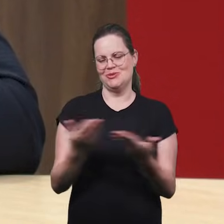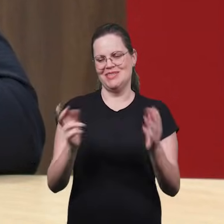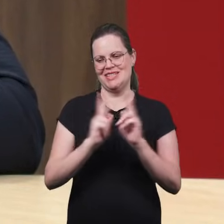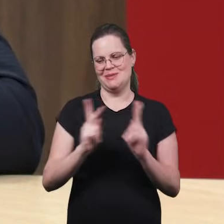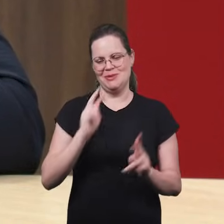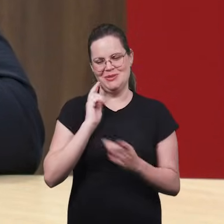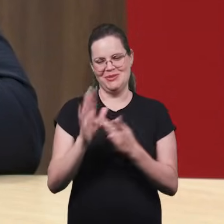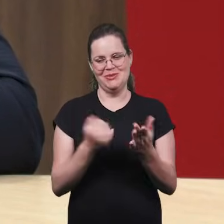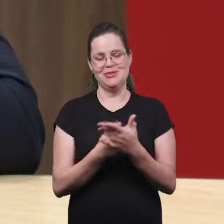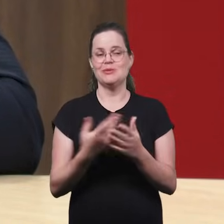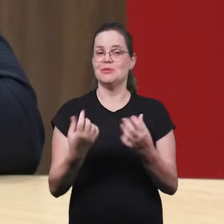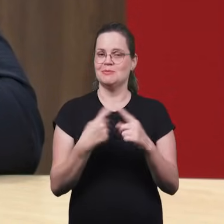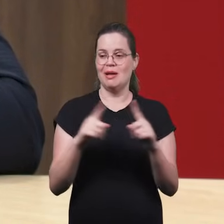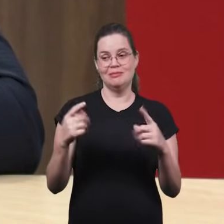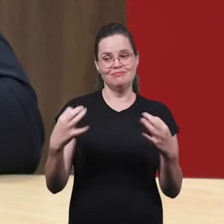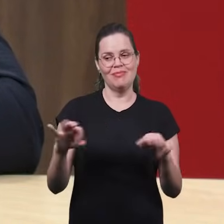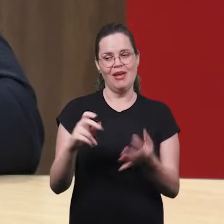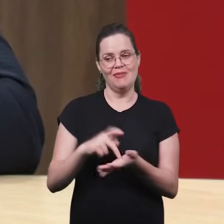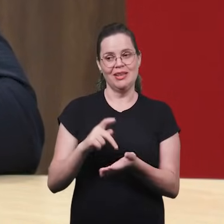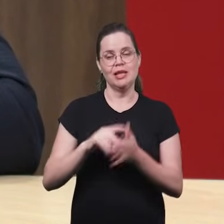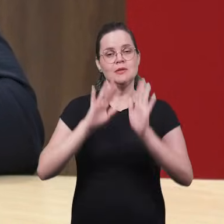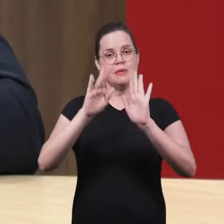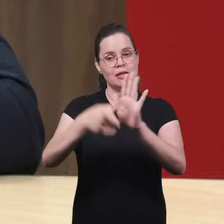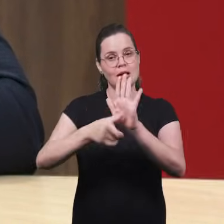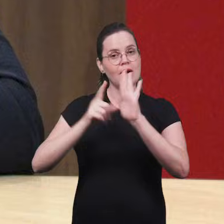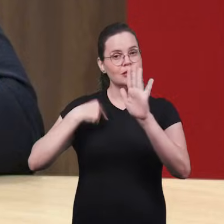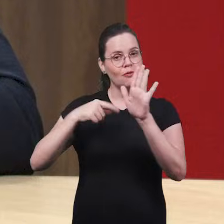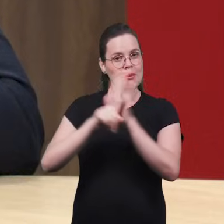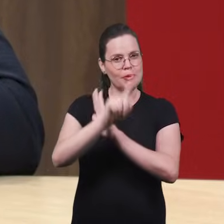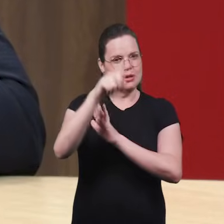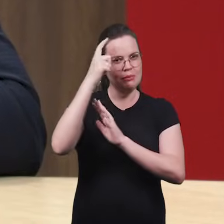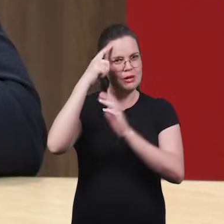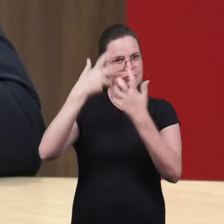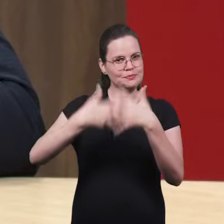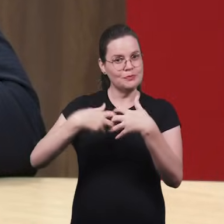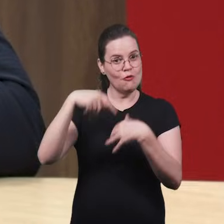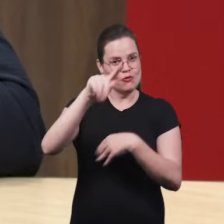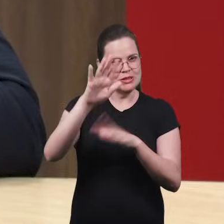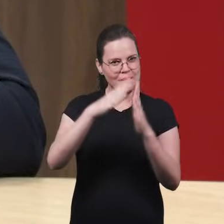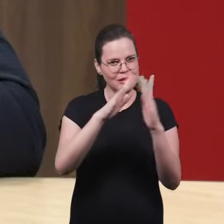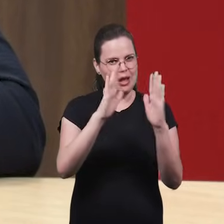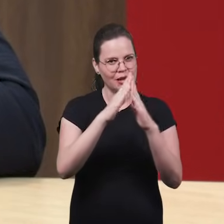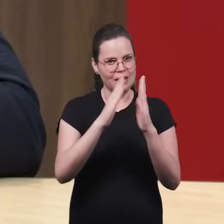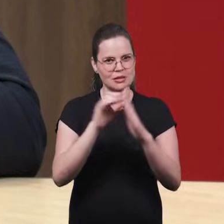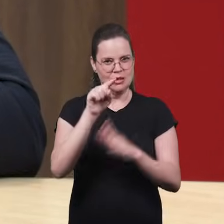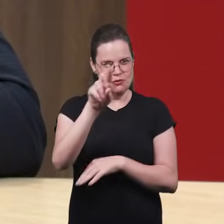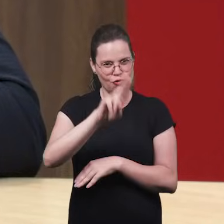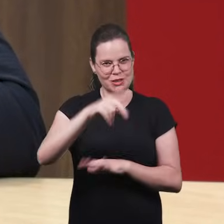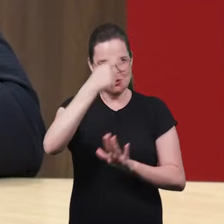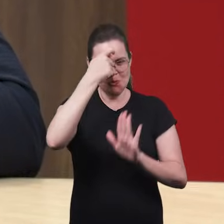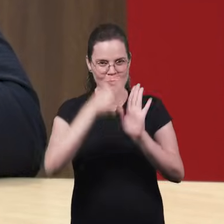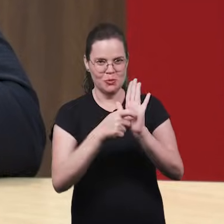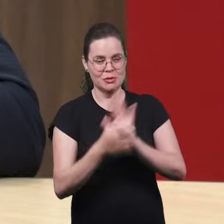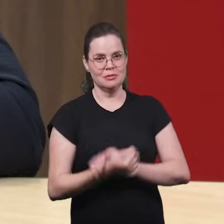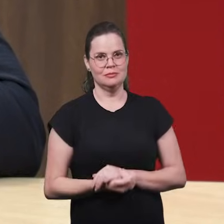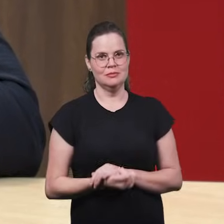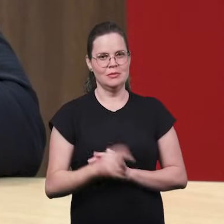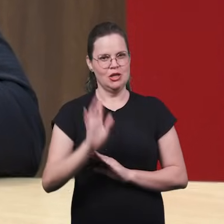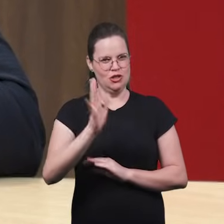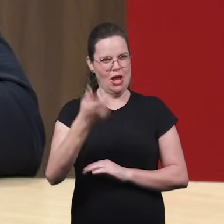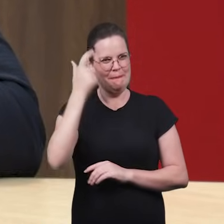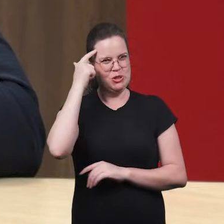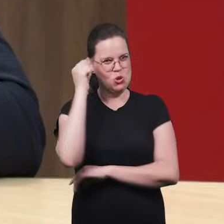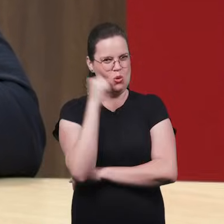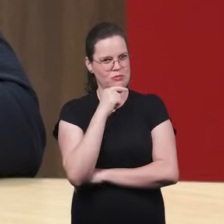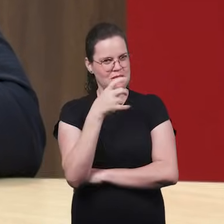fazendo uma pergunta, e isso é interessante para reflexão. Uma pergunta para você que está em casa. Você usa inteligência artificial? Já parou para pensar